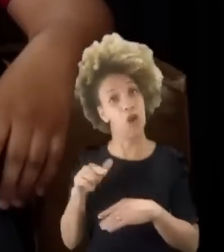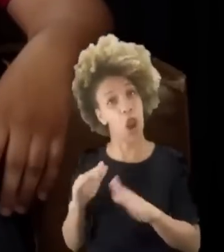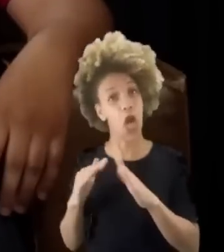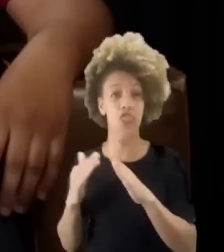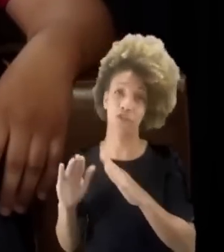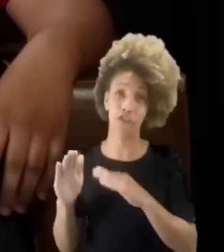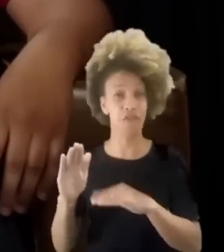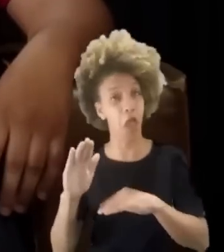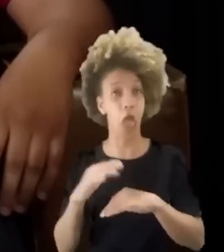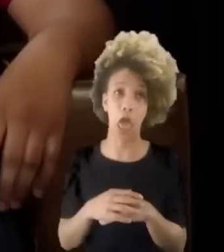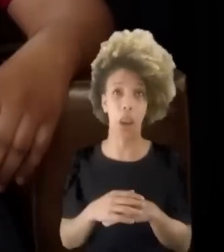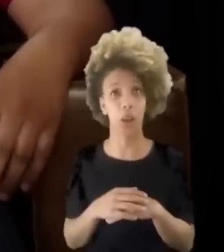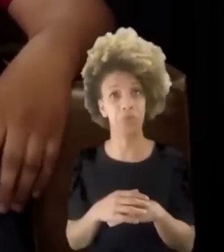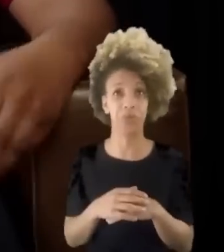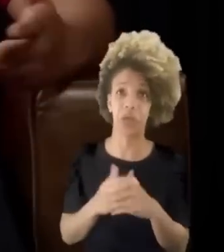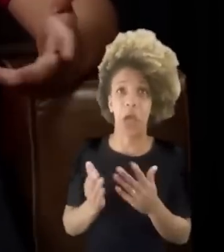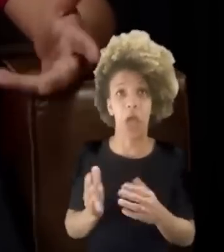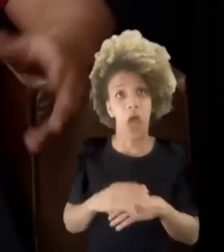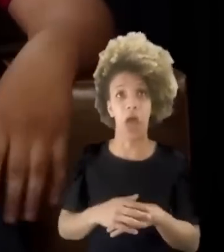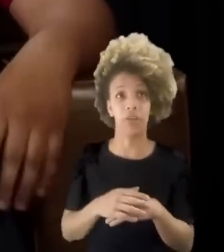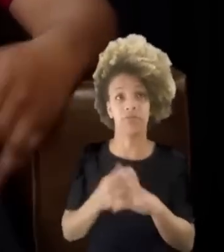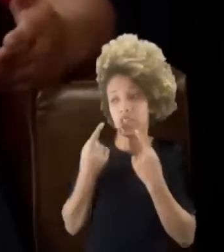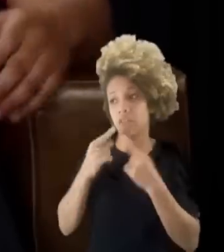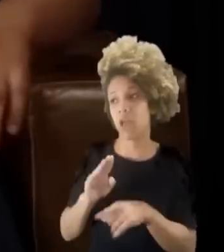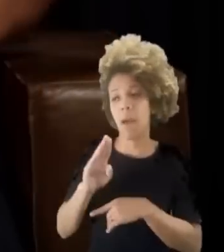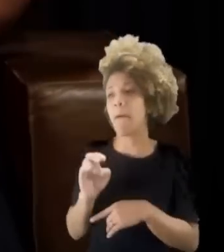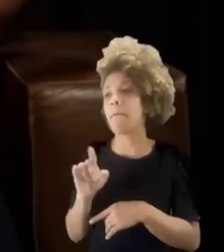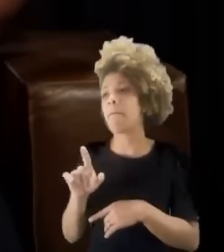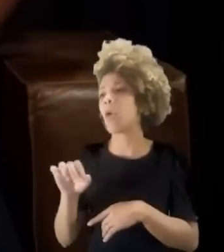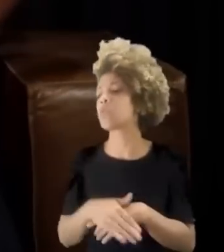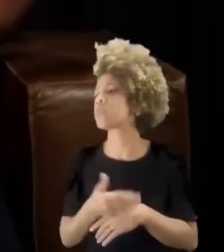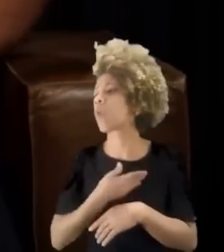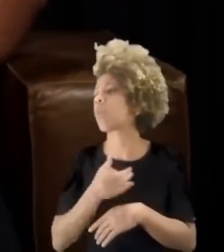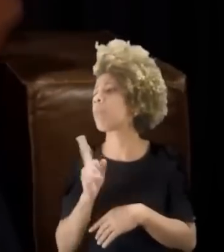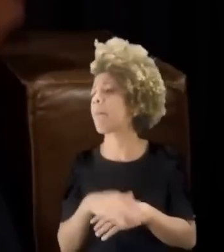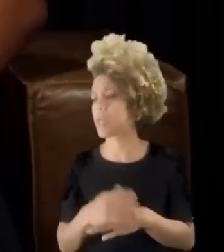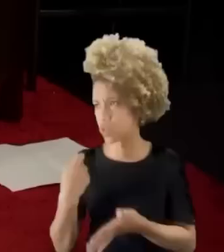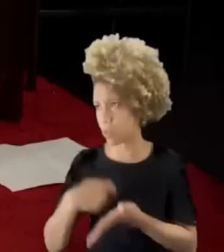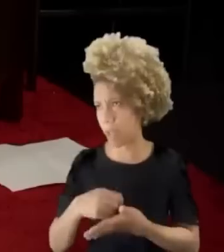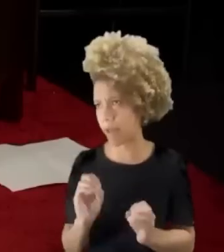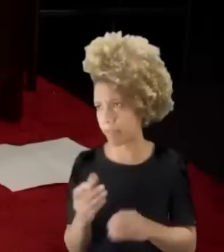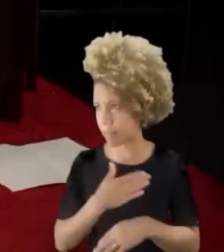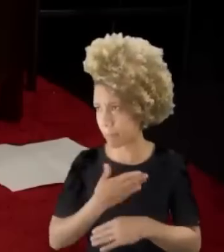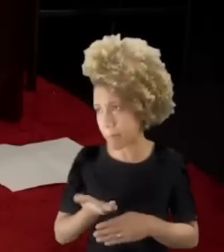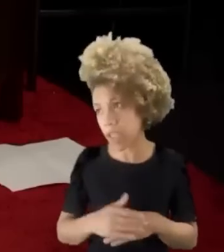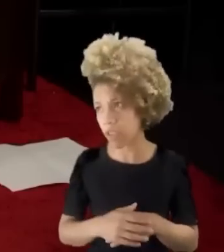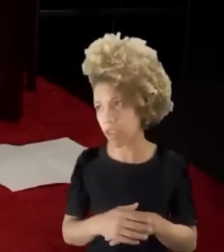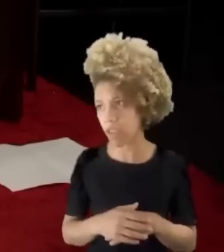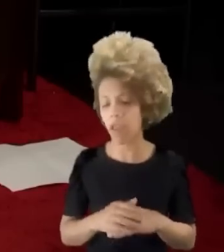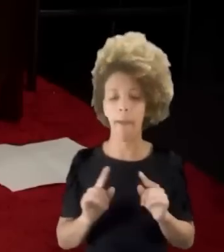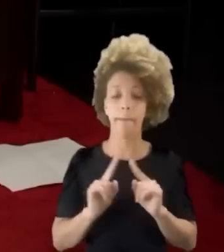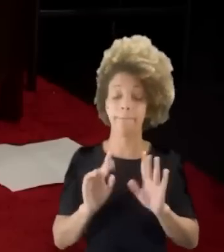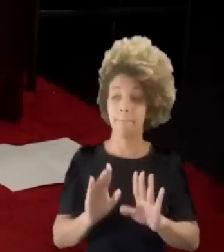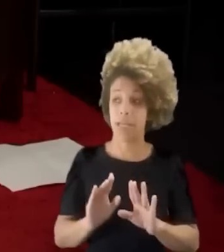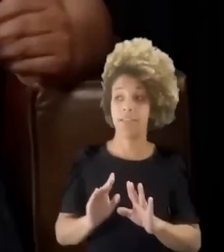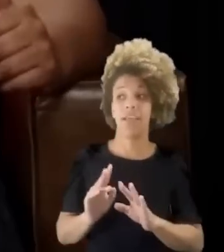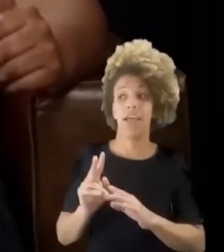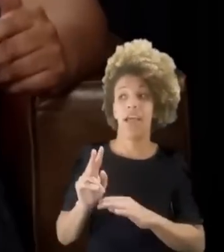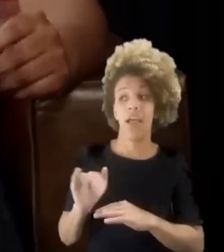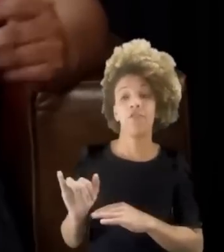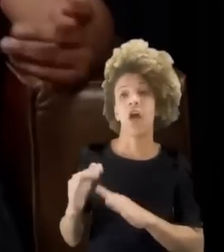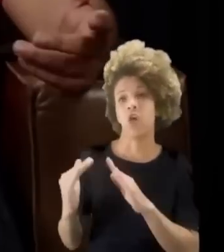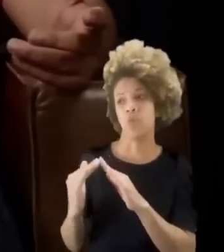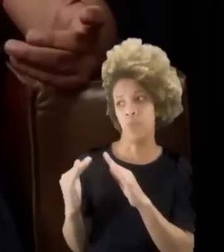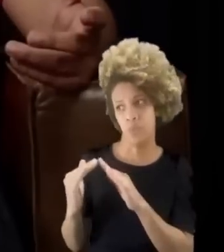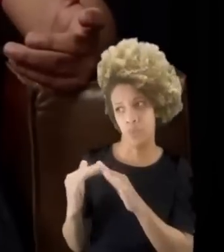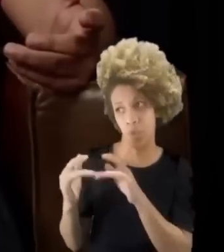eu vou lá na favela né mano Ah Paulo tô falando mal do bolso se mano não é meu amigo não é meu então a caminhada é assim ó o cara vai